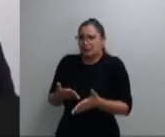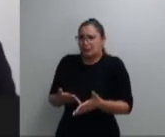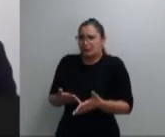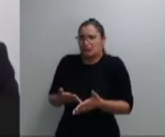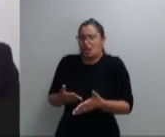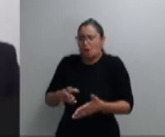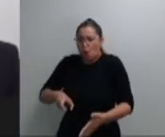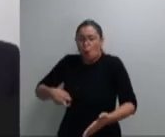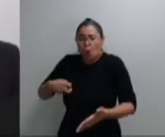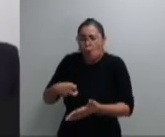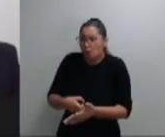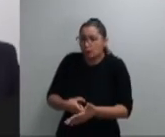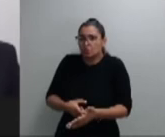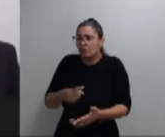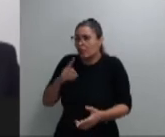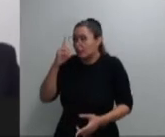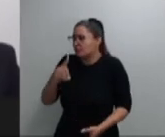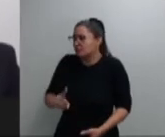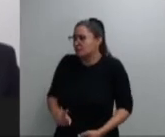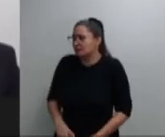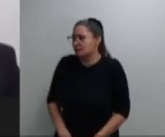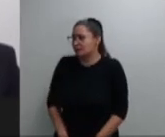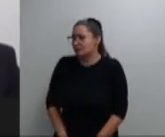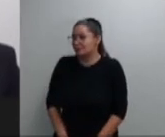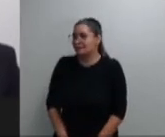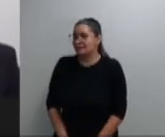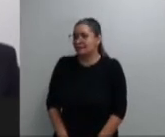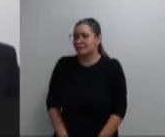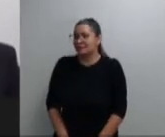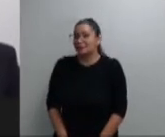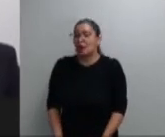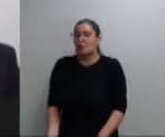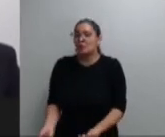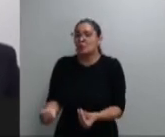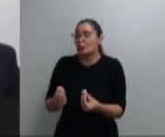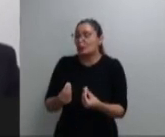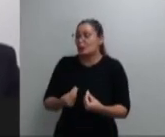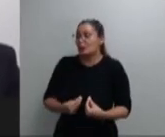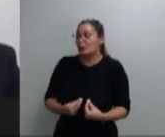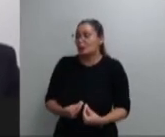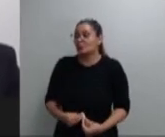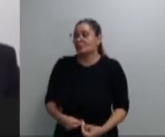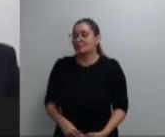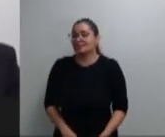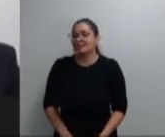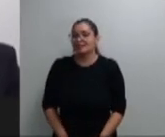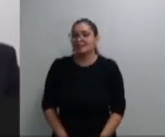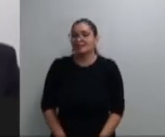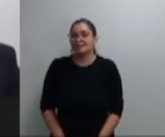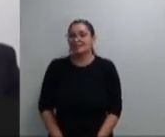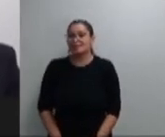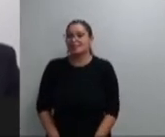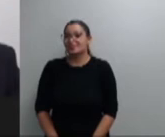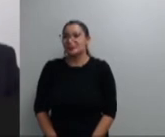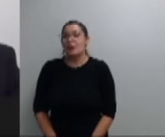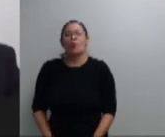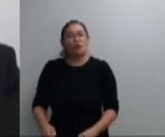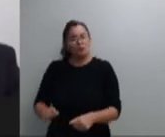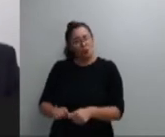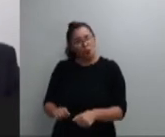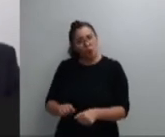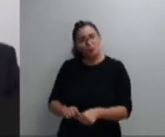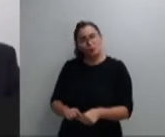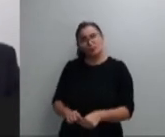ampla defesa quer ouvir testemunha traga as que eu ouvirei fazer o perícia faço isso ampla